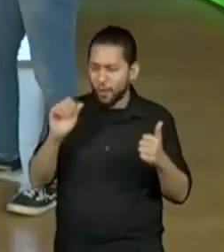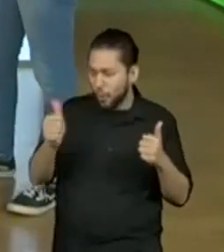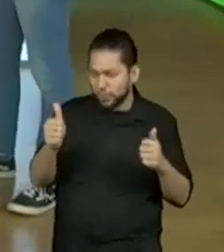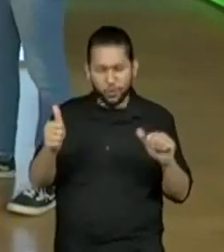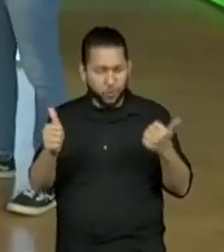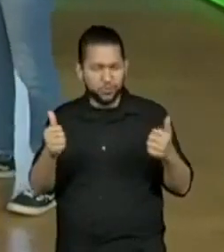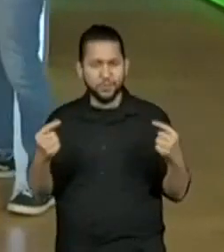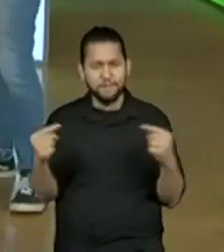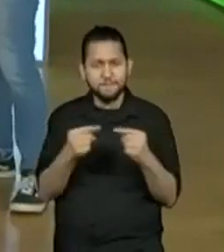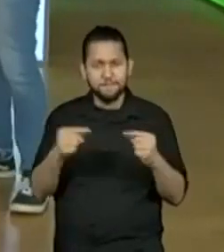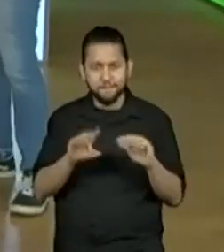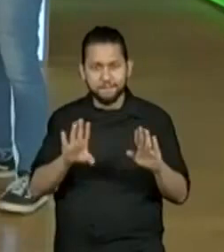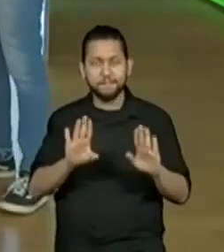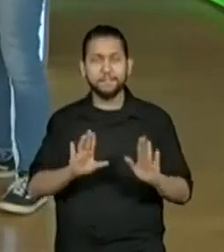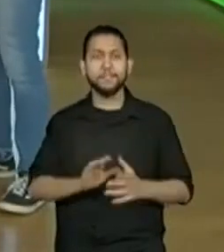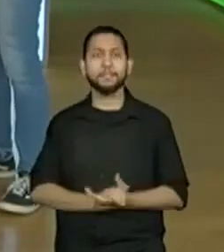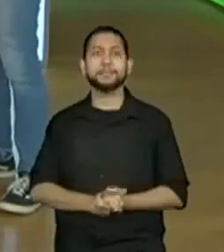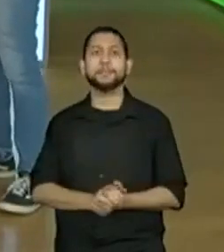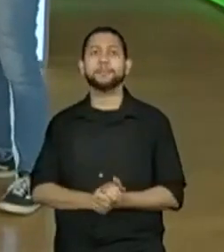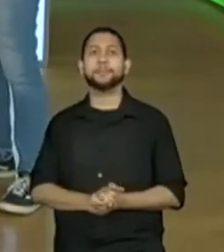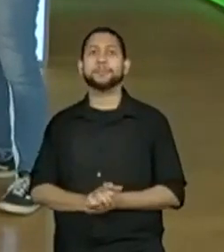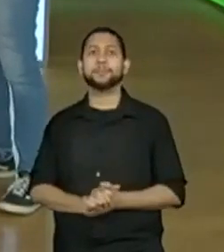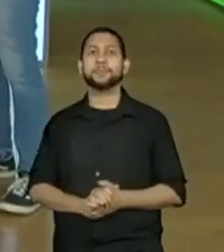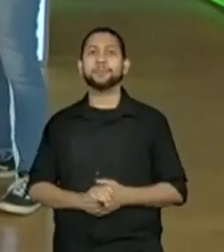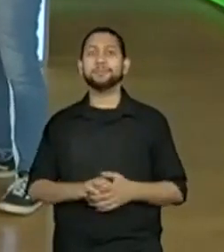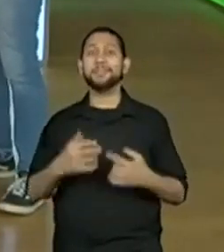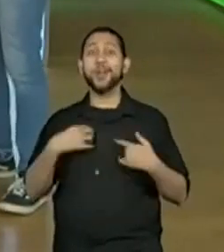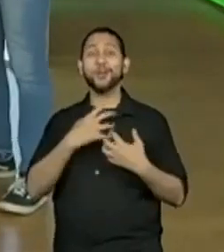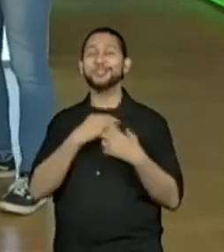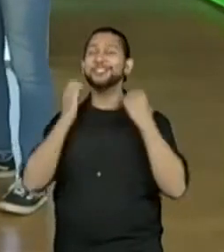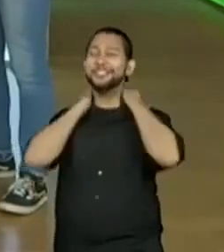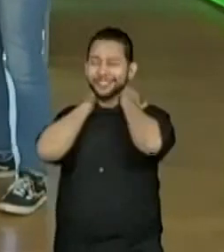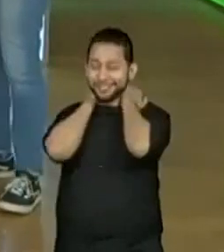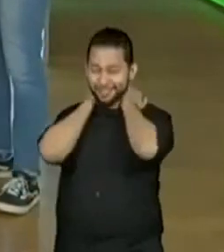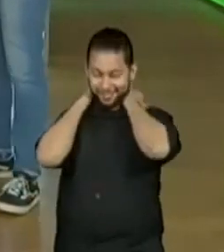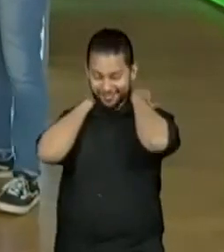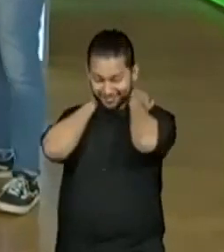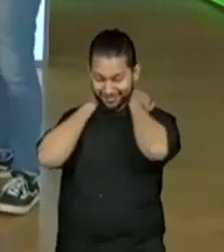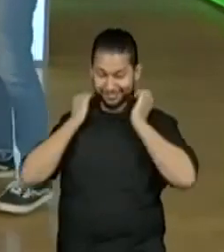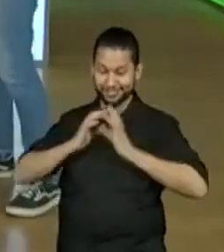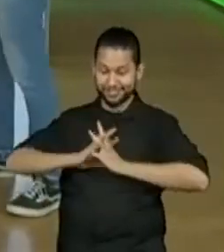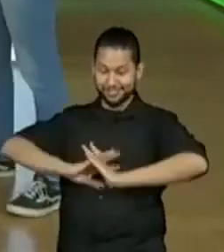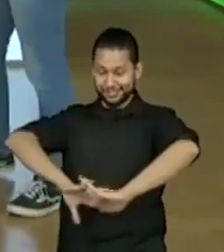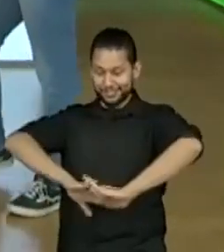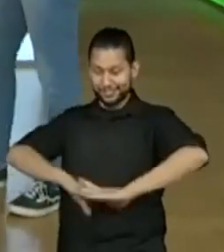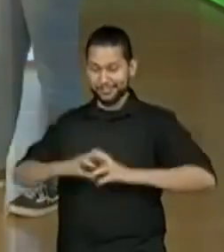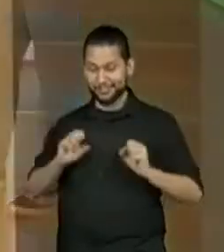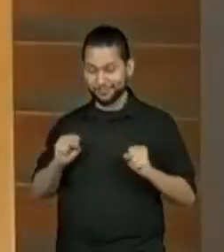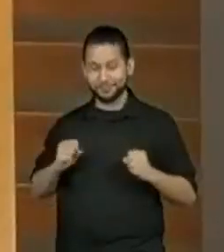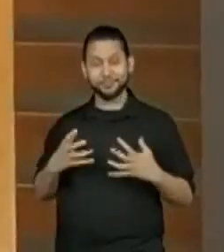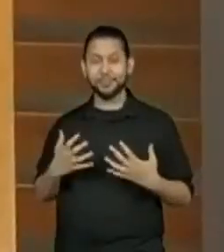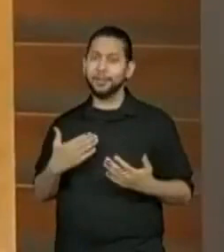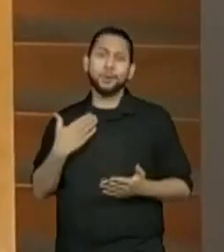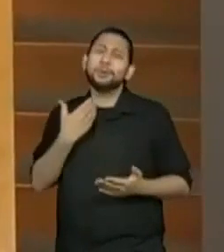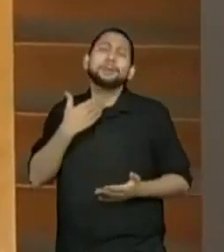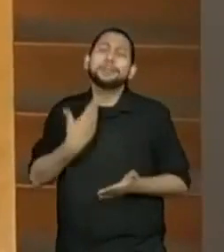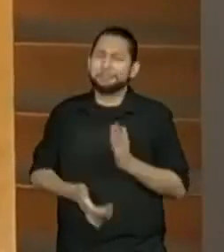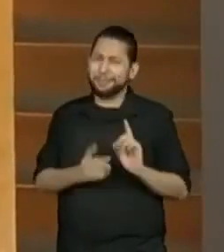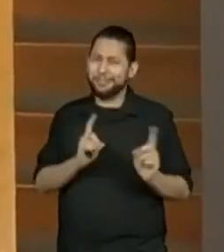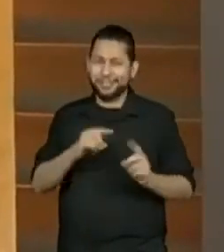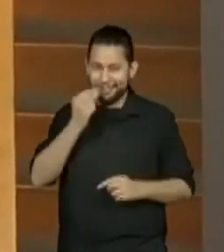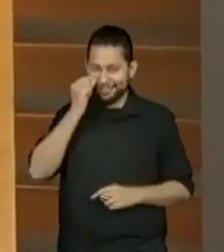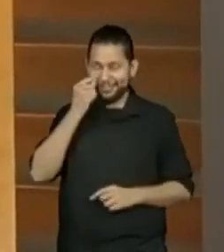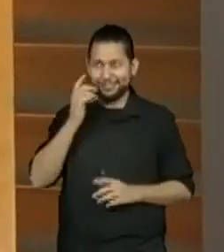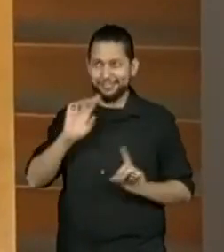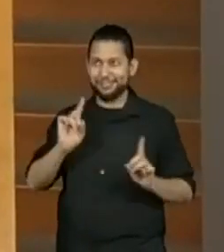Eu quero... Eu estou tensa. É sério isso. Vamos lá. Eu não quero perder. Eu